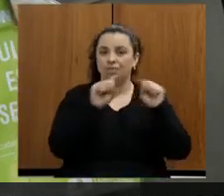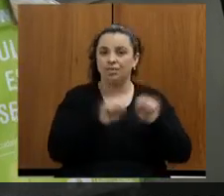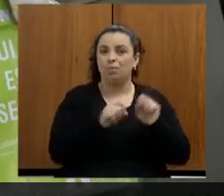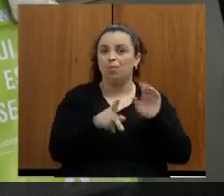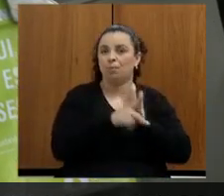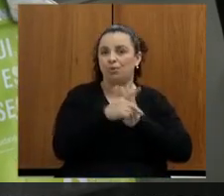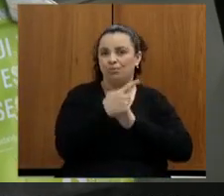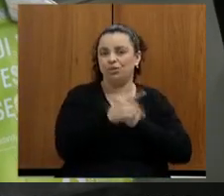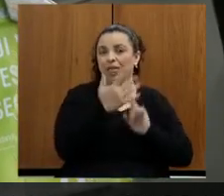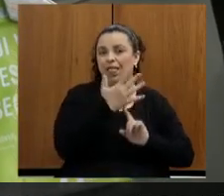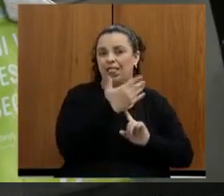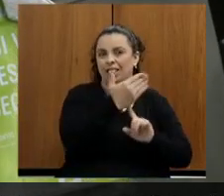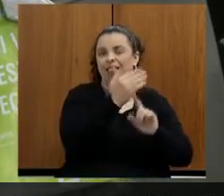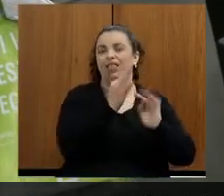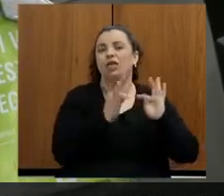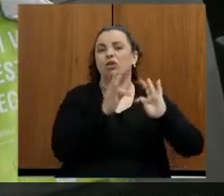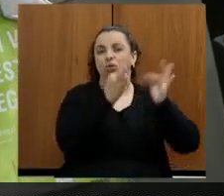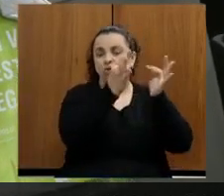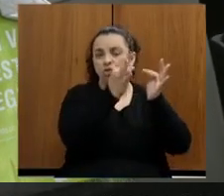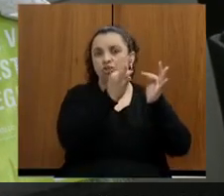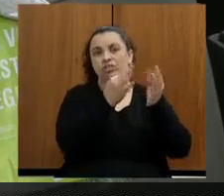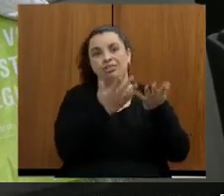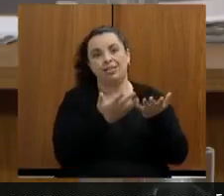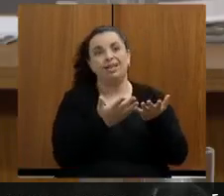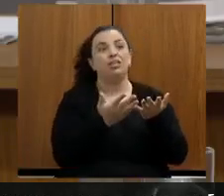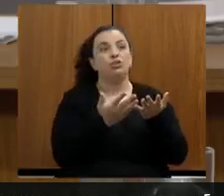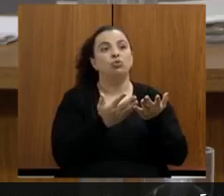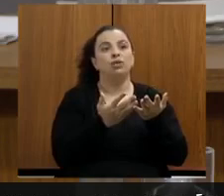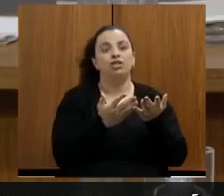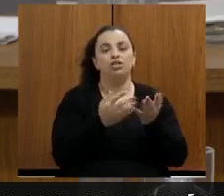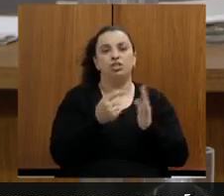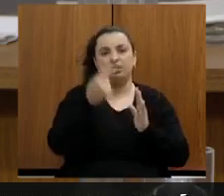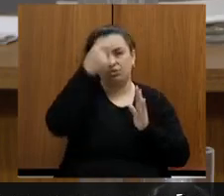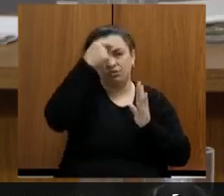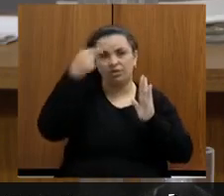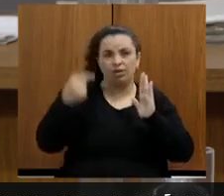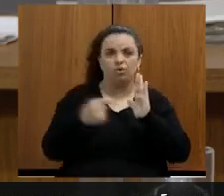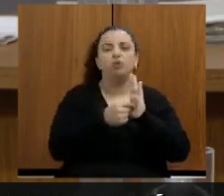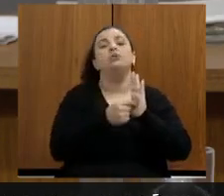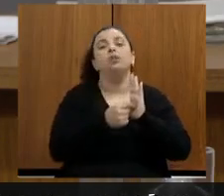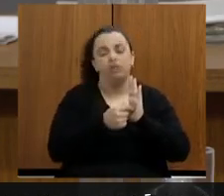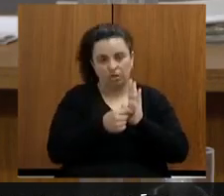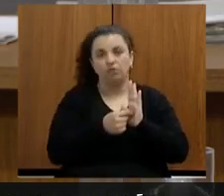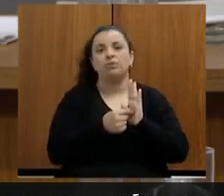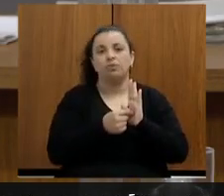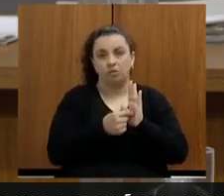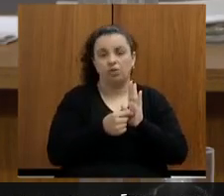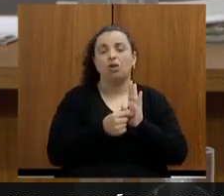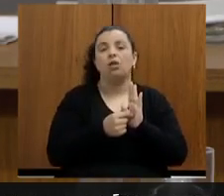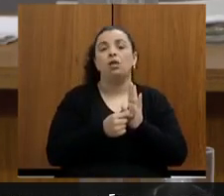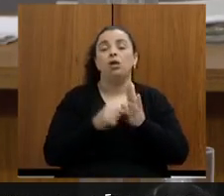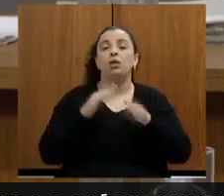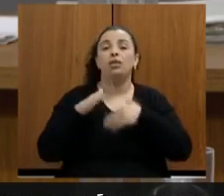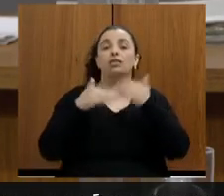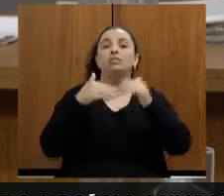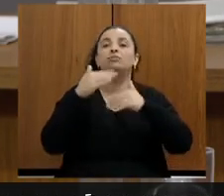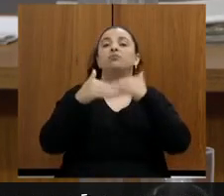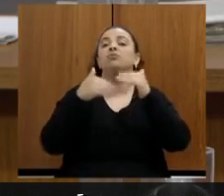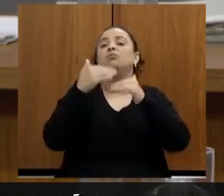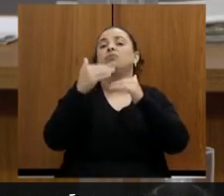desse também às vezes a na área de Inteligência Artificial mas também nessas áreas de desenvolvimento da própria